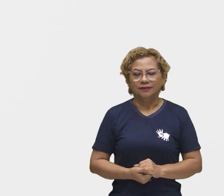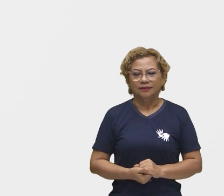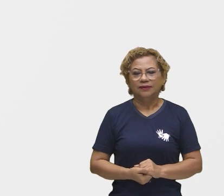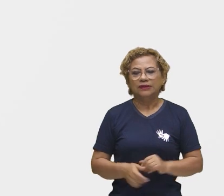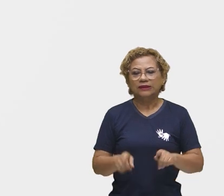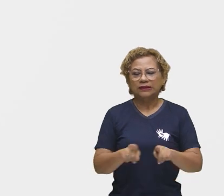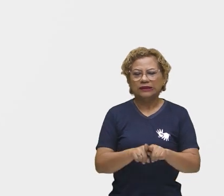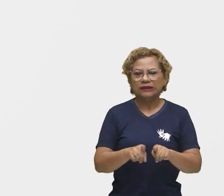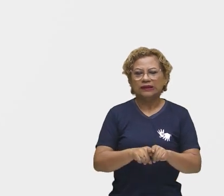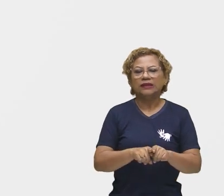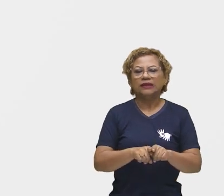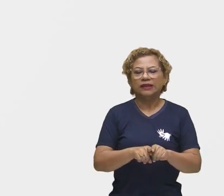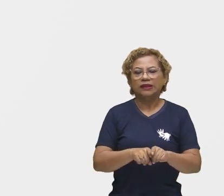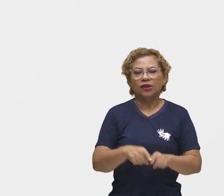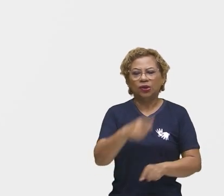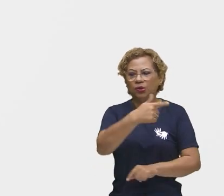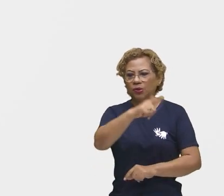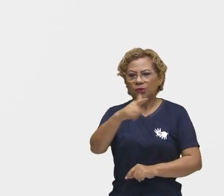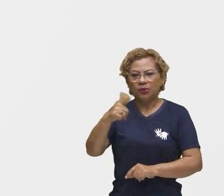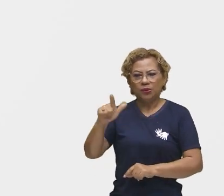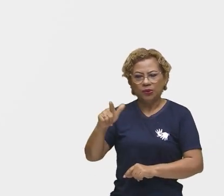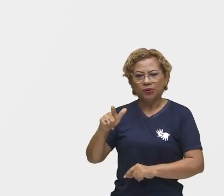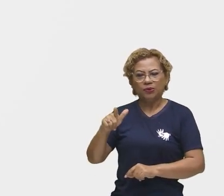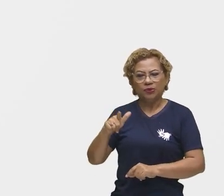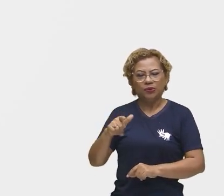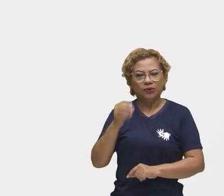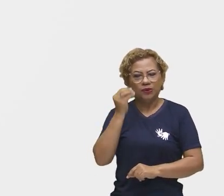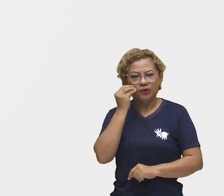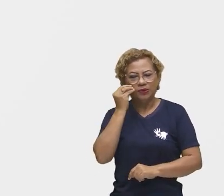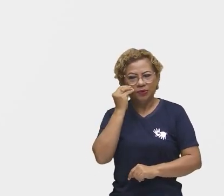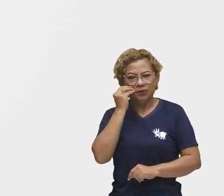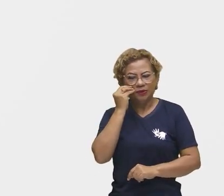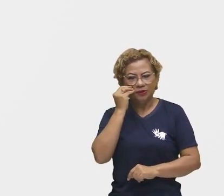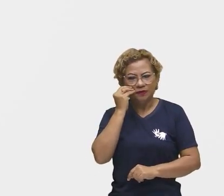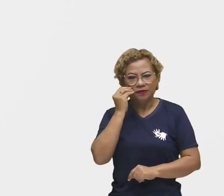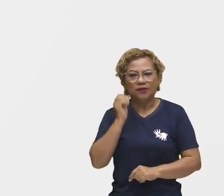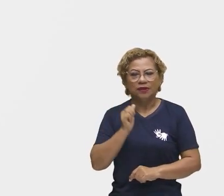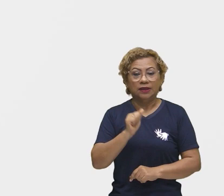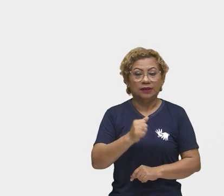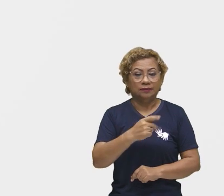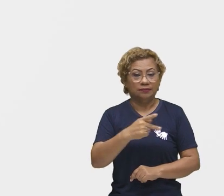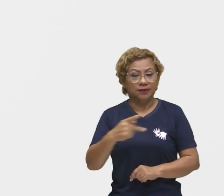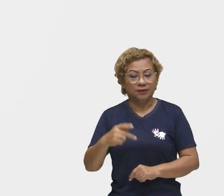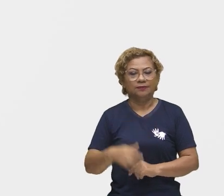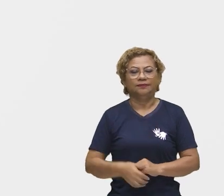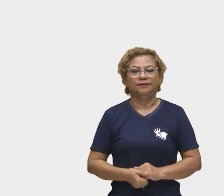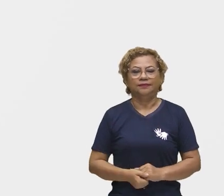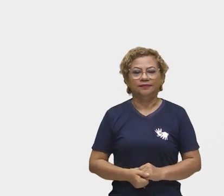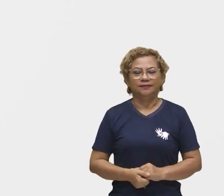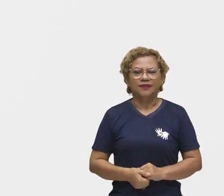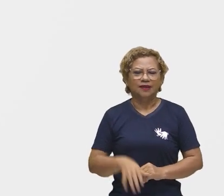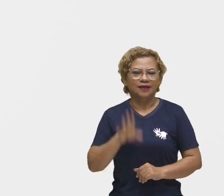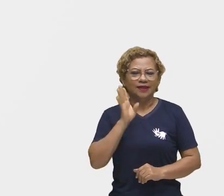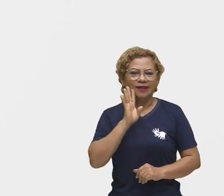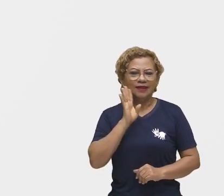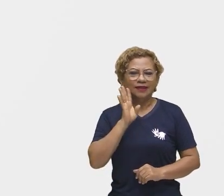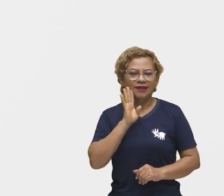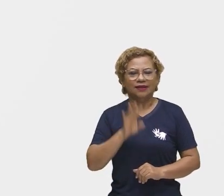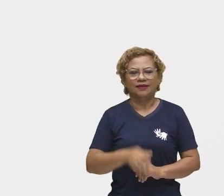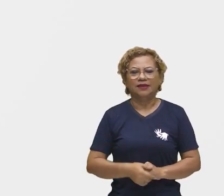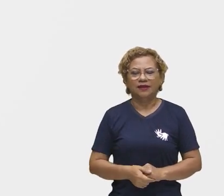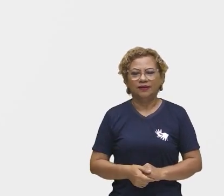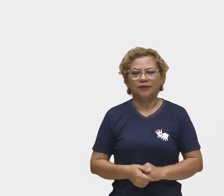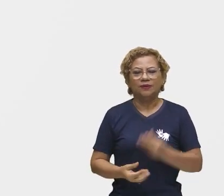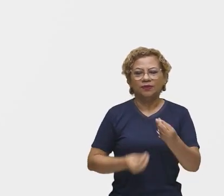a Disney, né, entre outros, aí que são aplicativos de stream. E olha só que legal as respostas, meios de